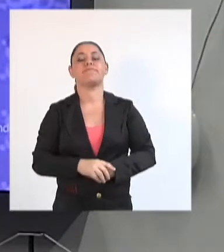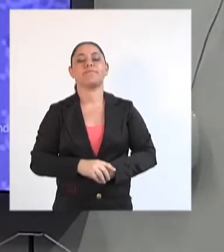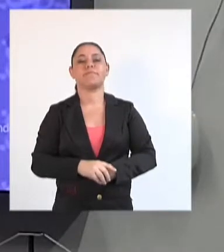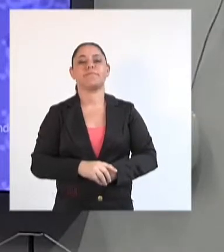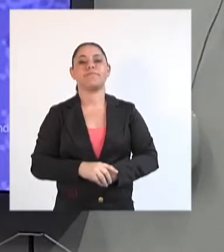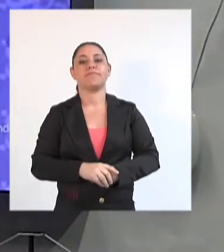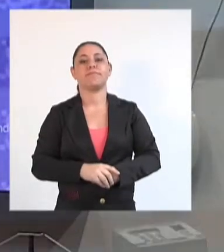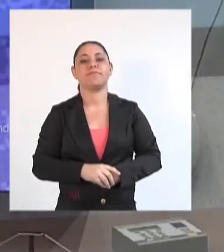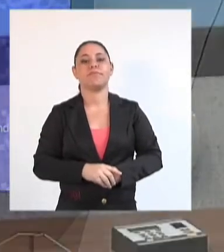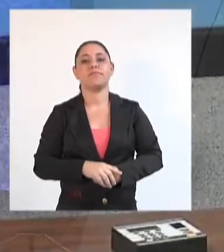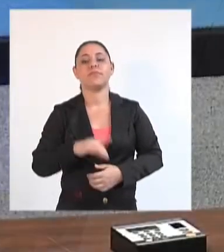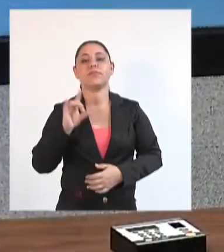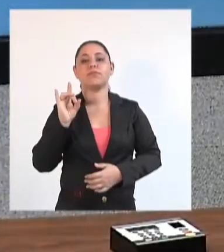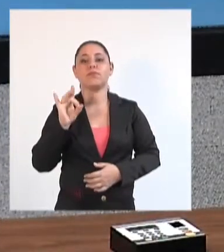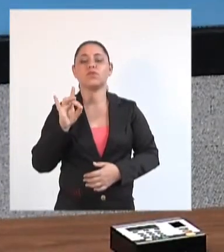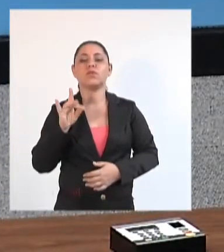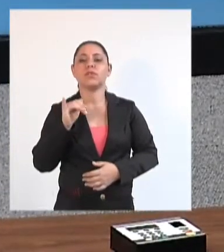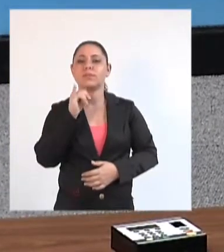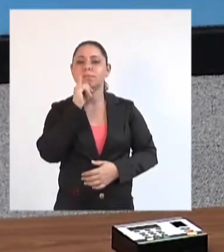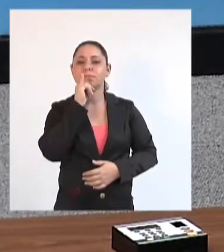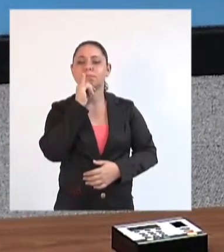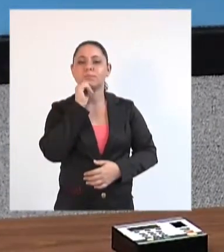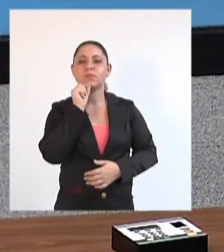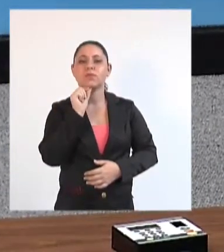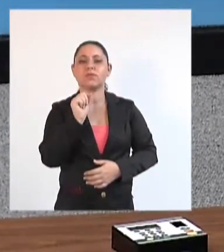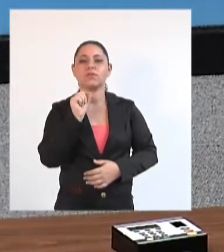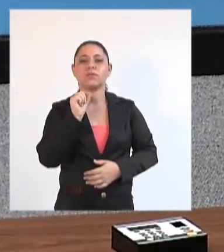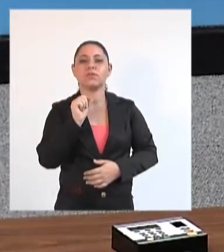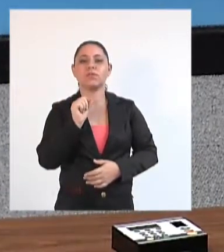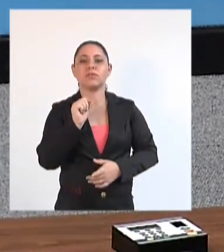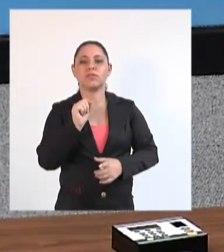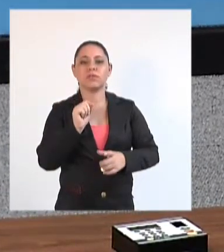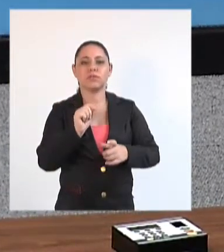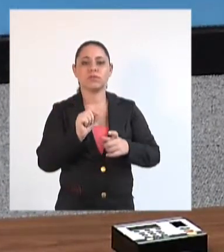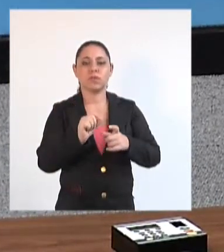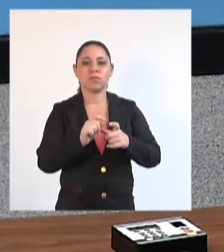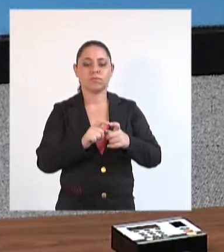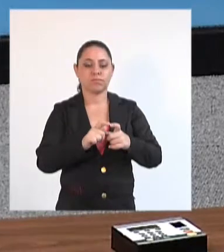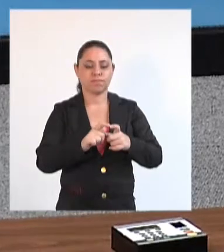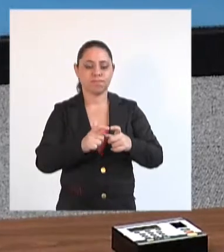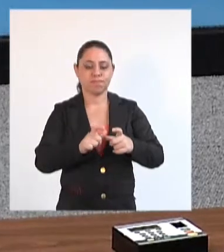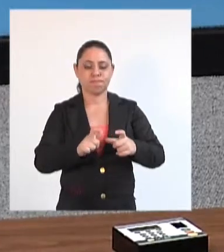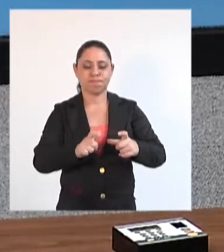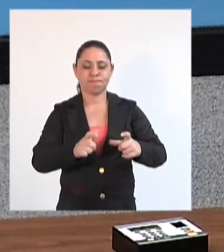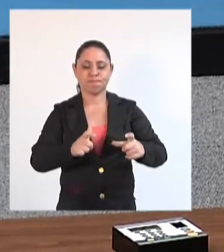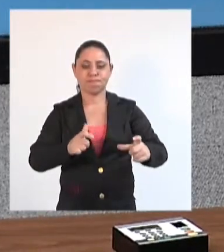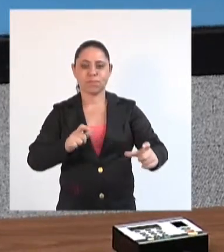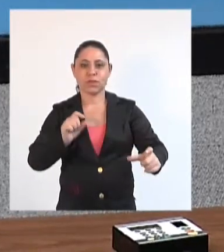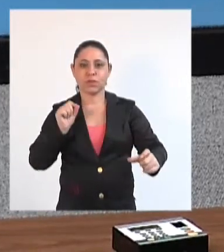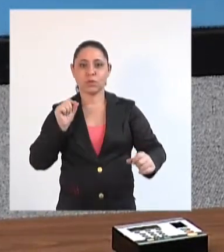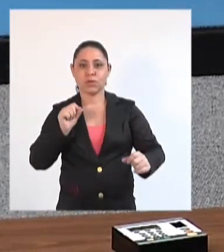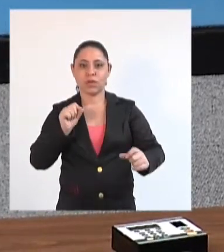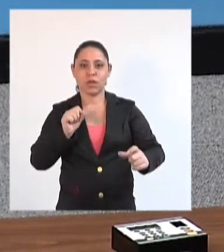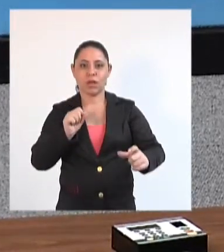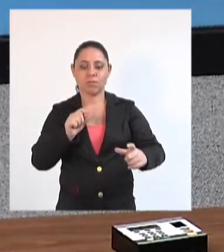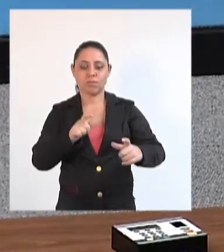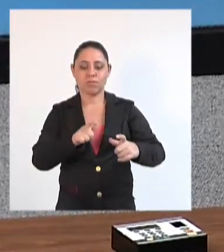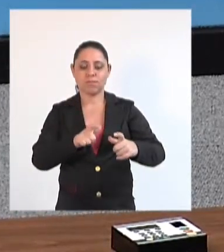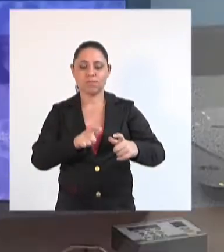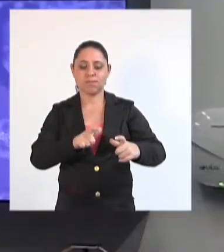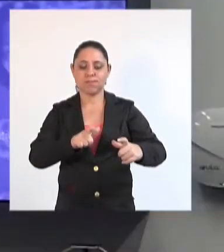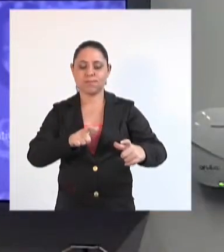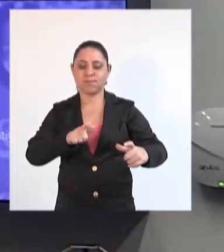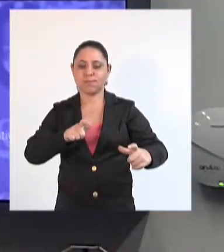E aqui, só para a gente deixar, o maior antídoto da violência é a ampliação